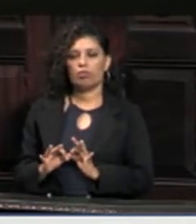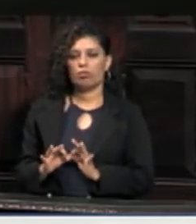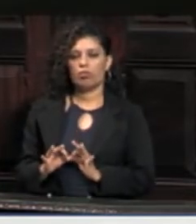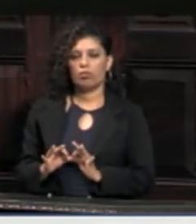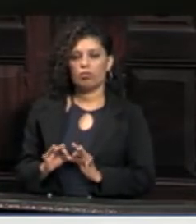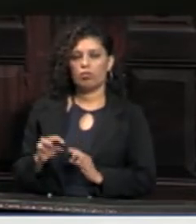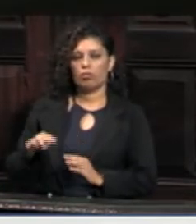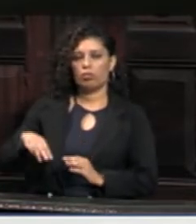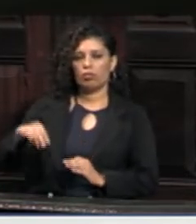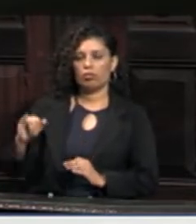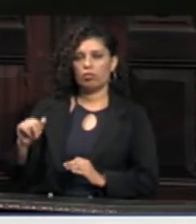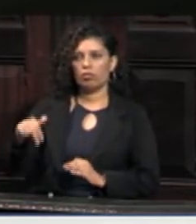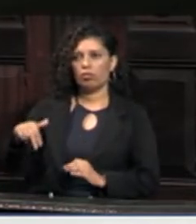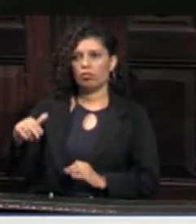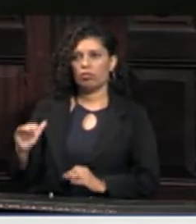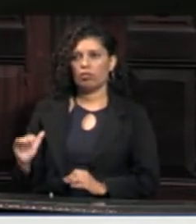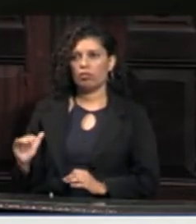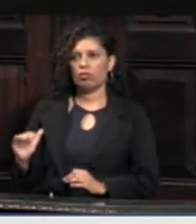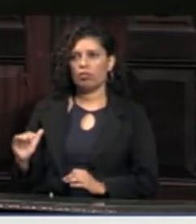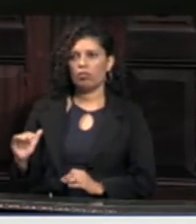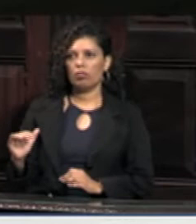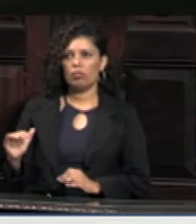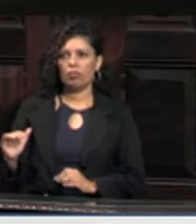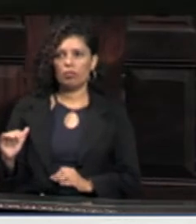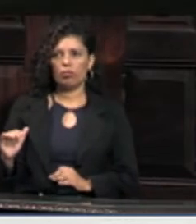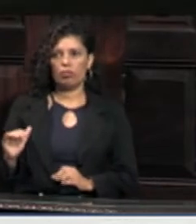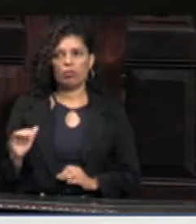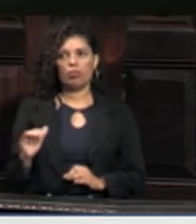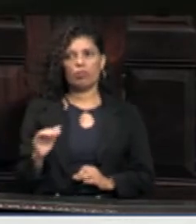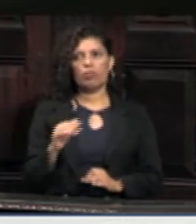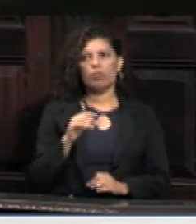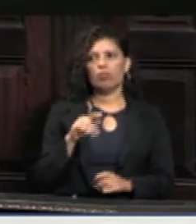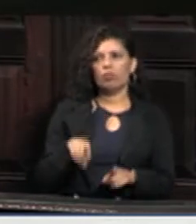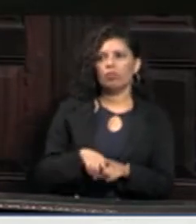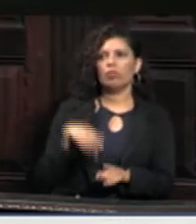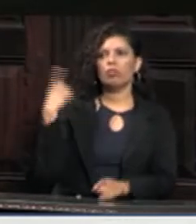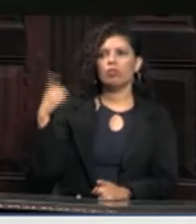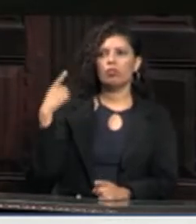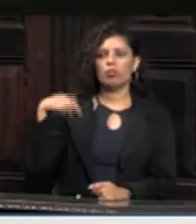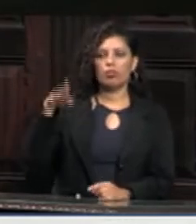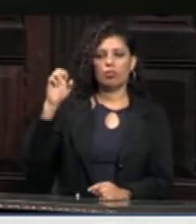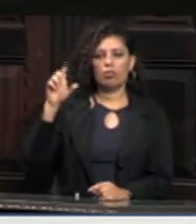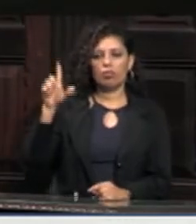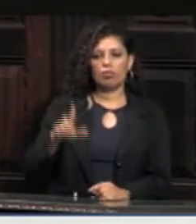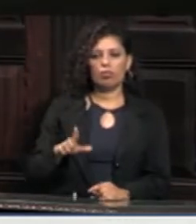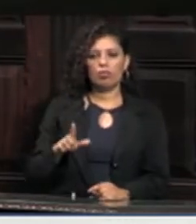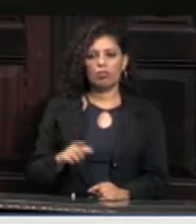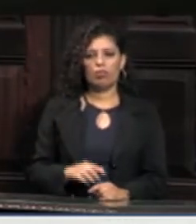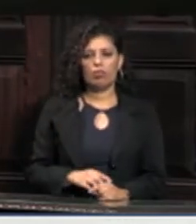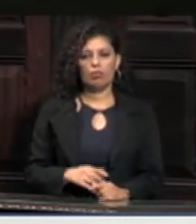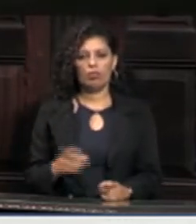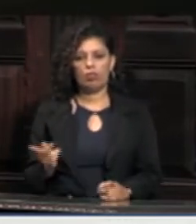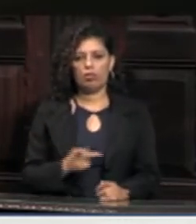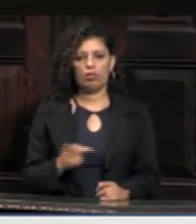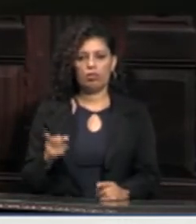Carlos Mink e André Siciliano, dois